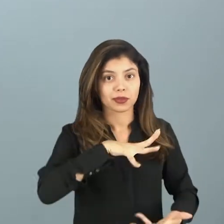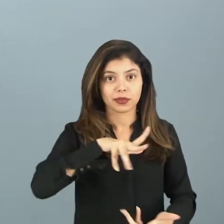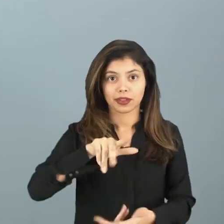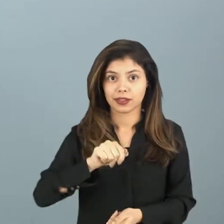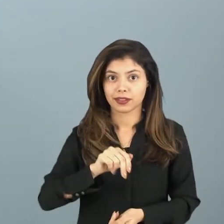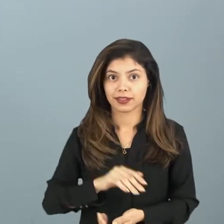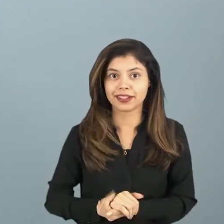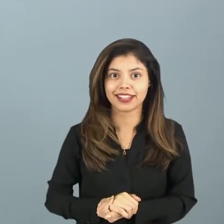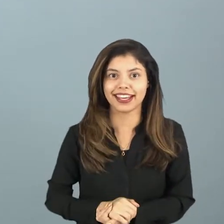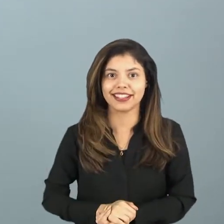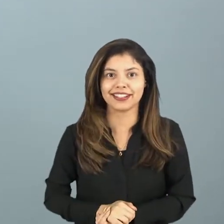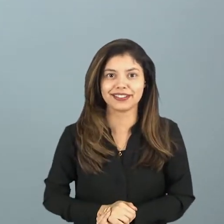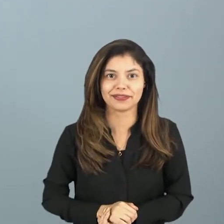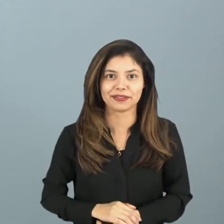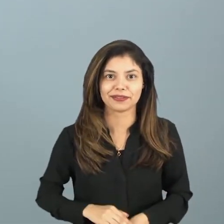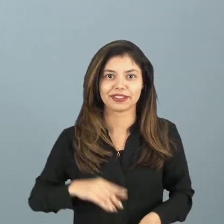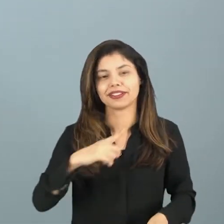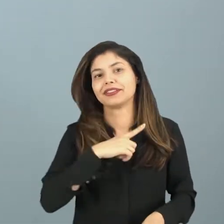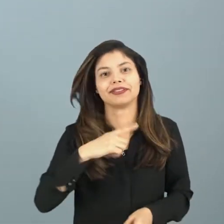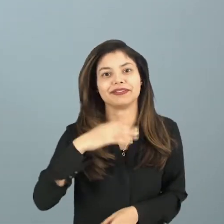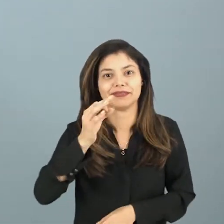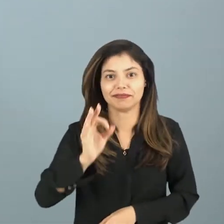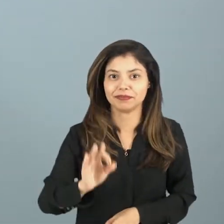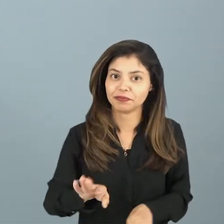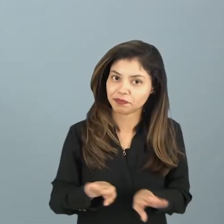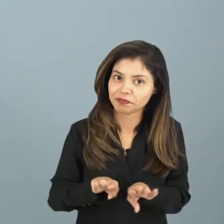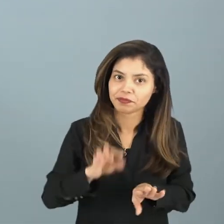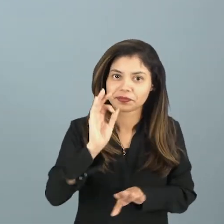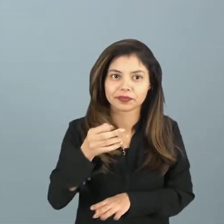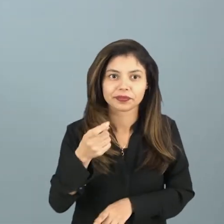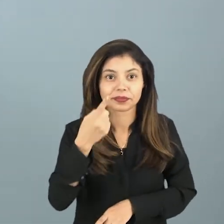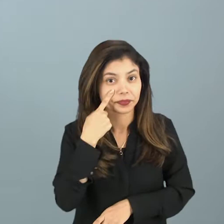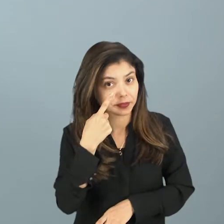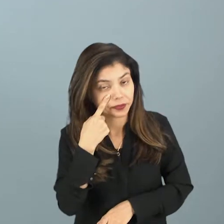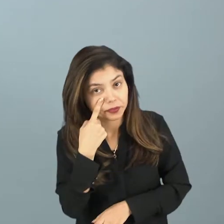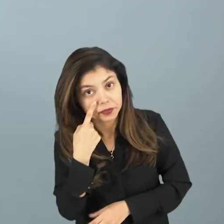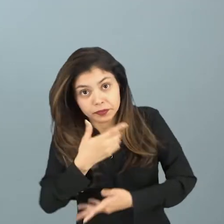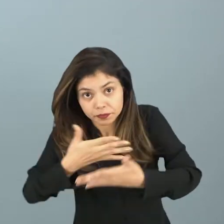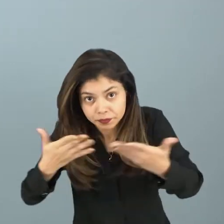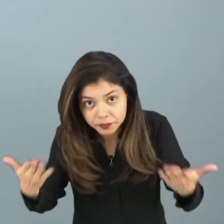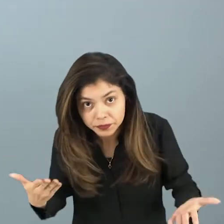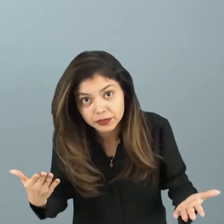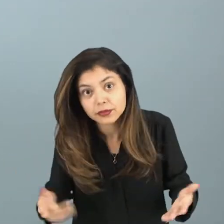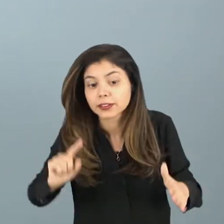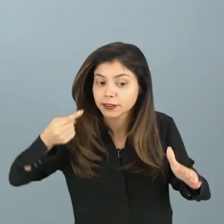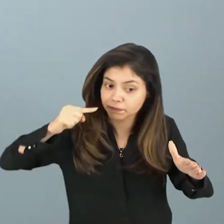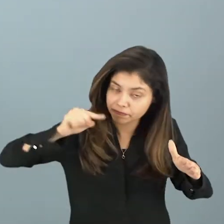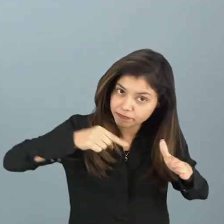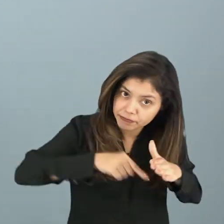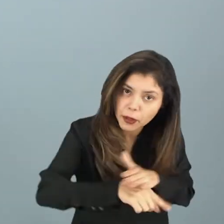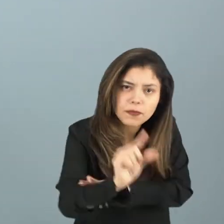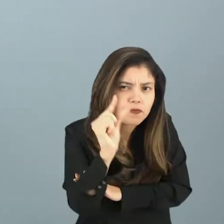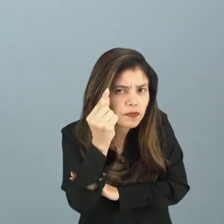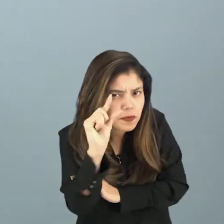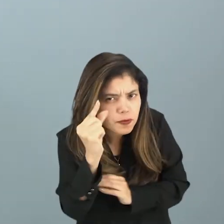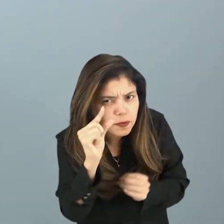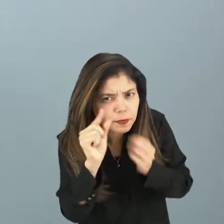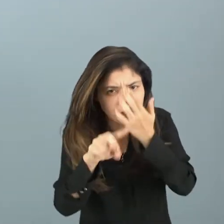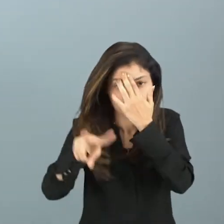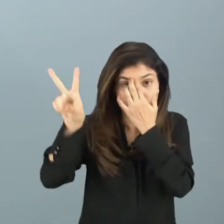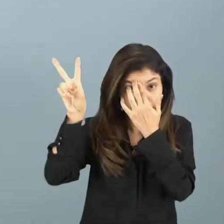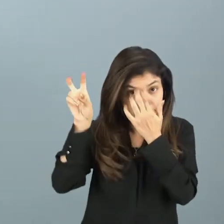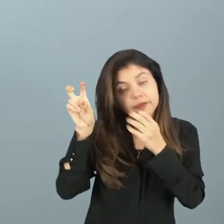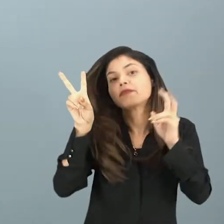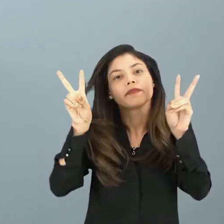Terra, certo? Então, olha só, mas antes de adentrar um pouquinho sobre esse